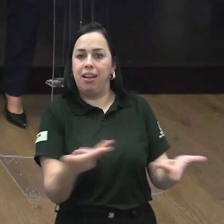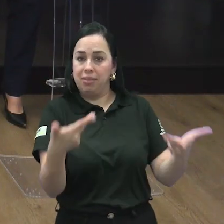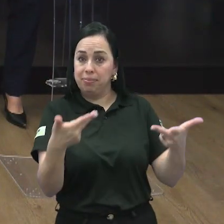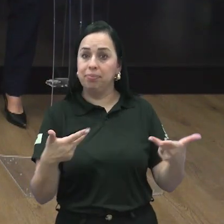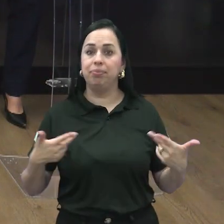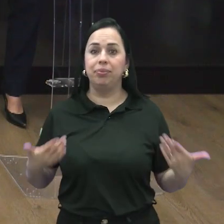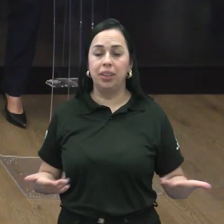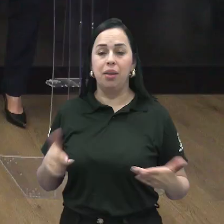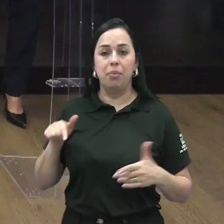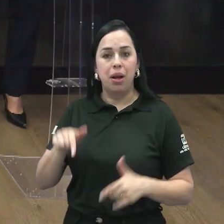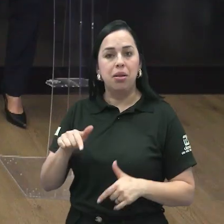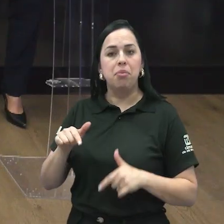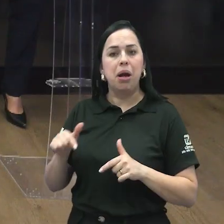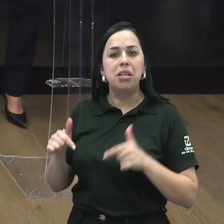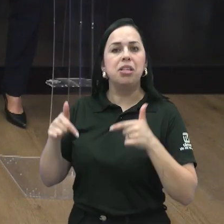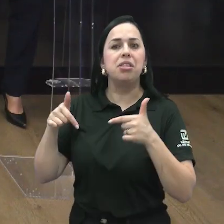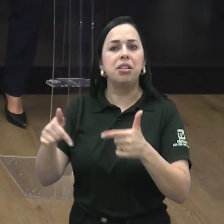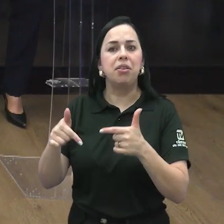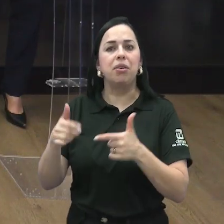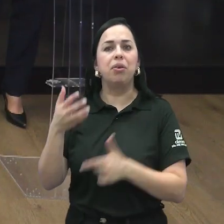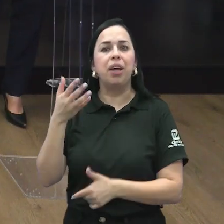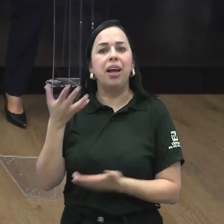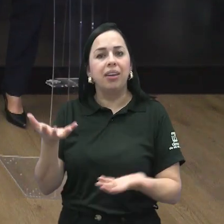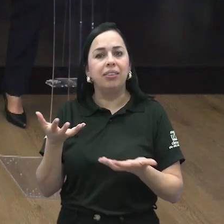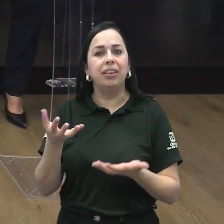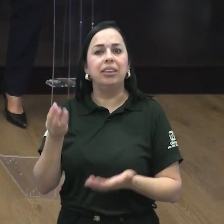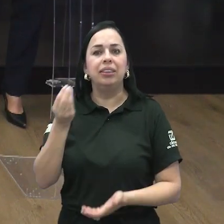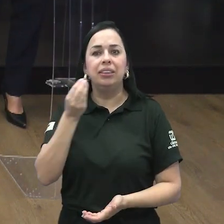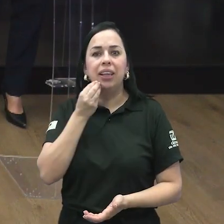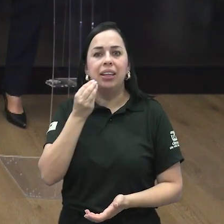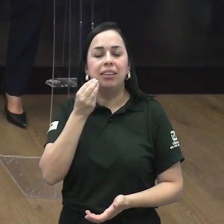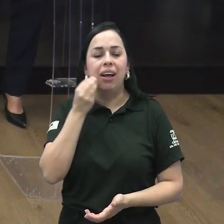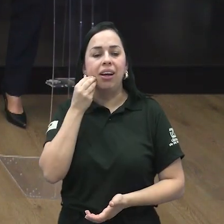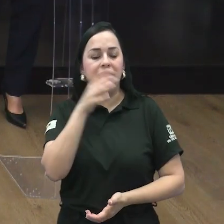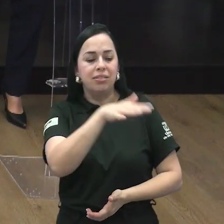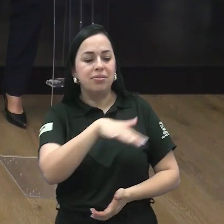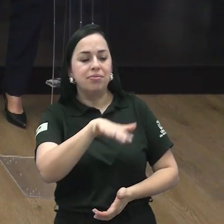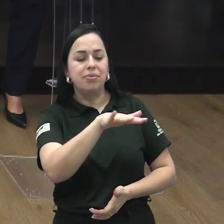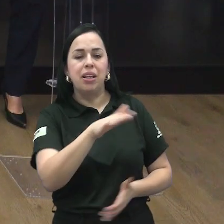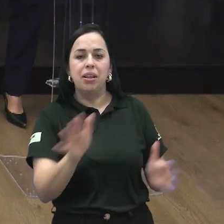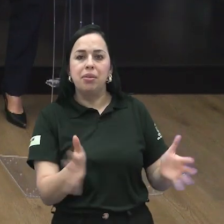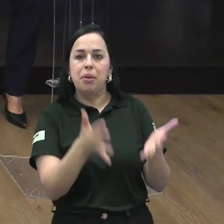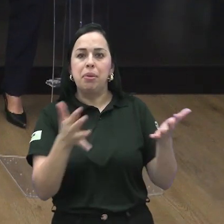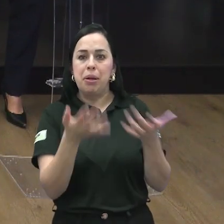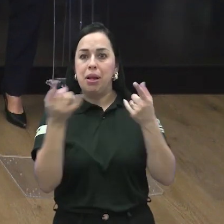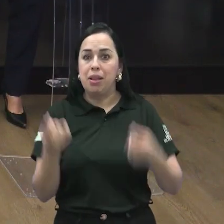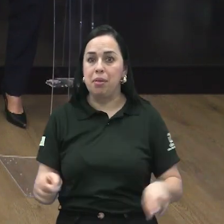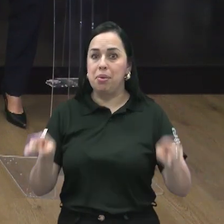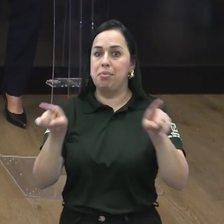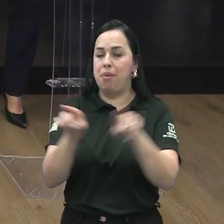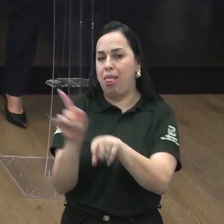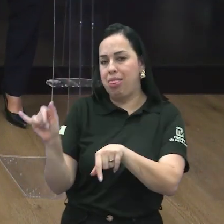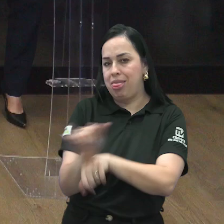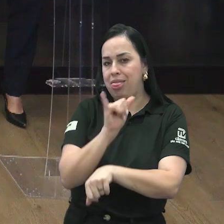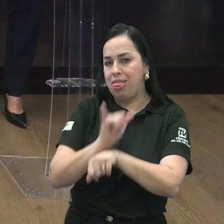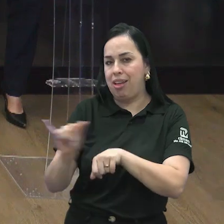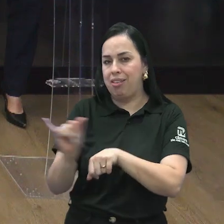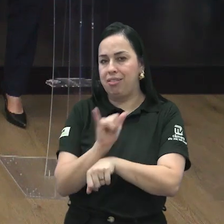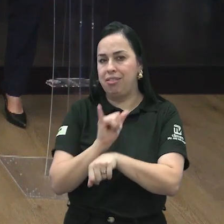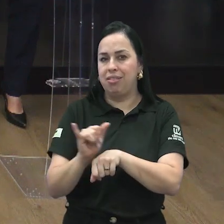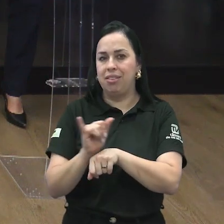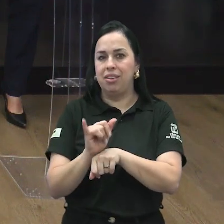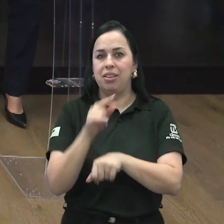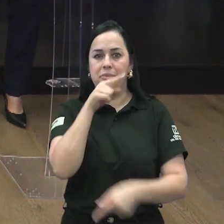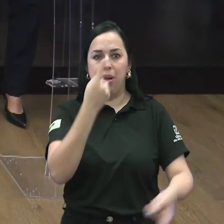da saúde. A iniciativa busca aumentar a visibilidade dos atores do ramo e estimular parcerias estratégicas